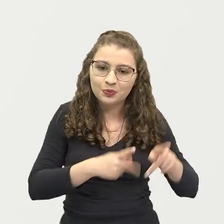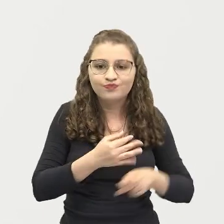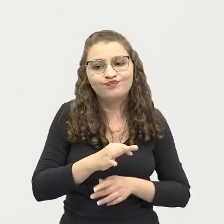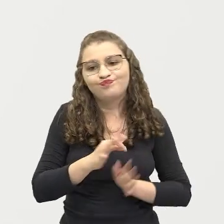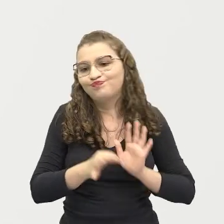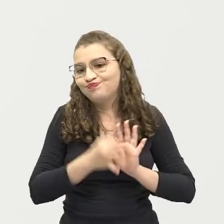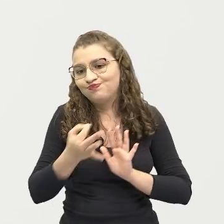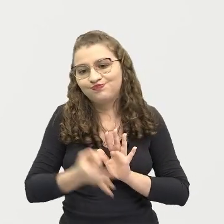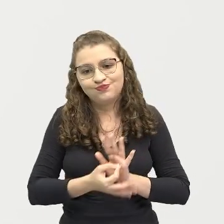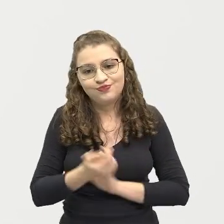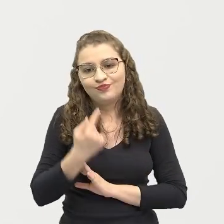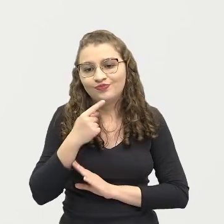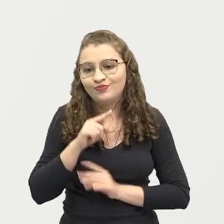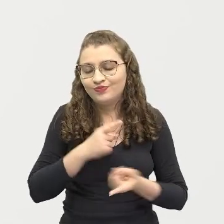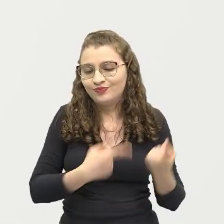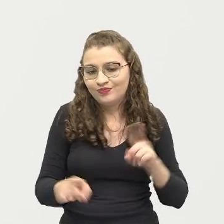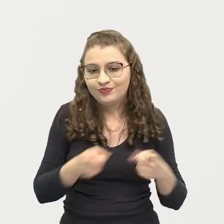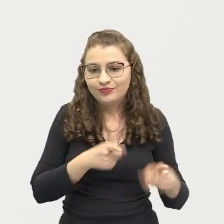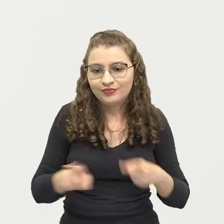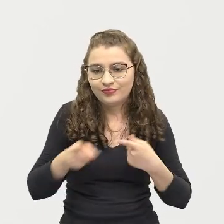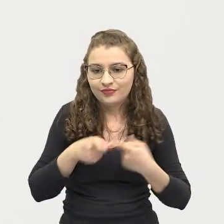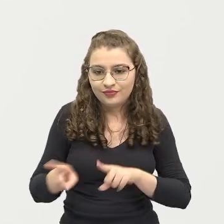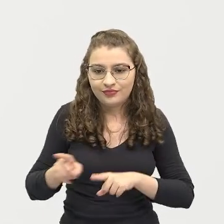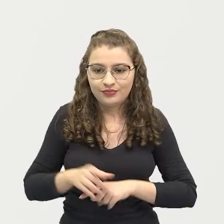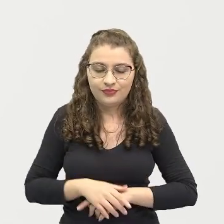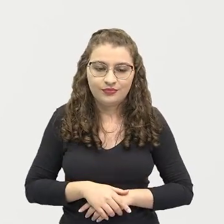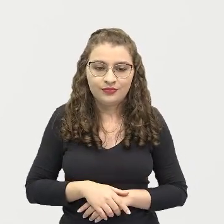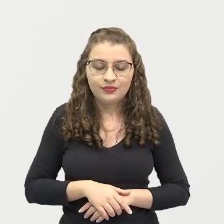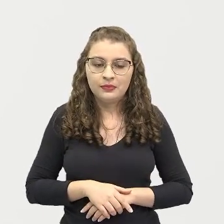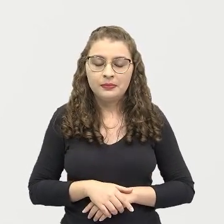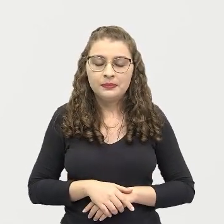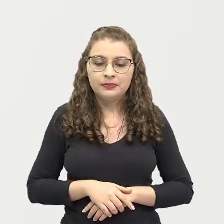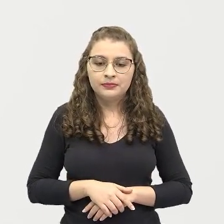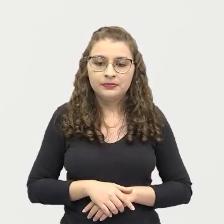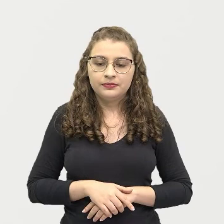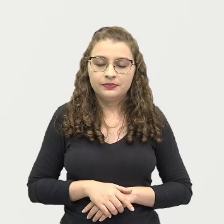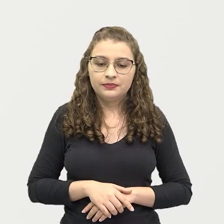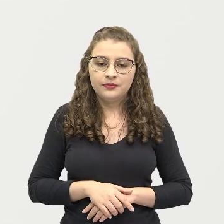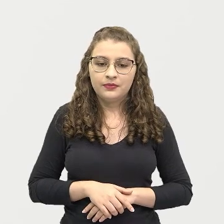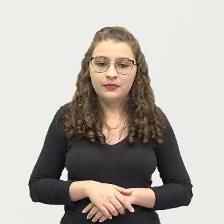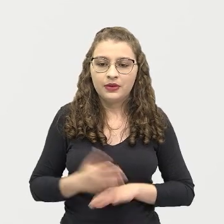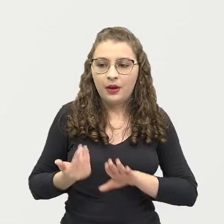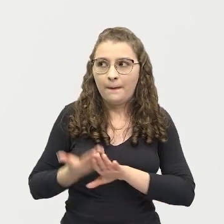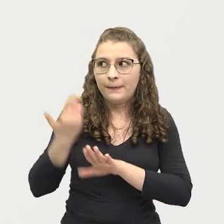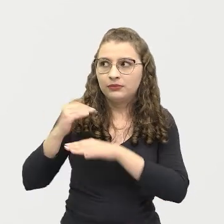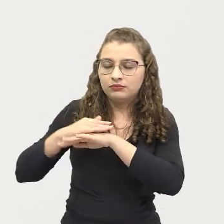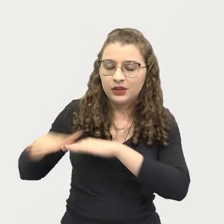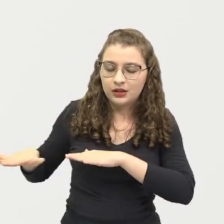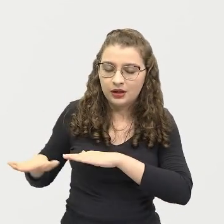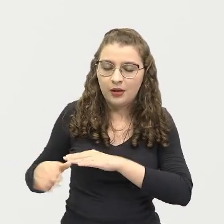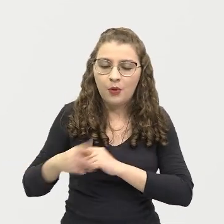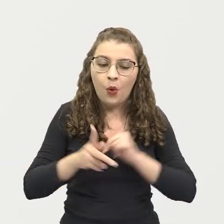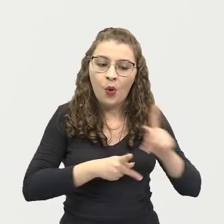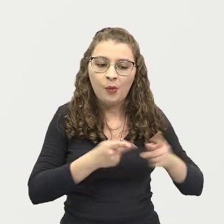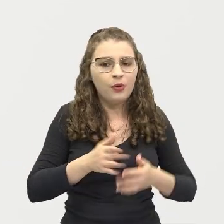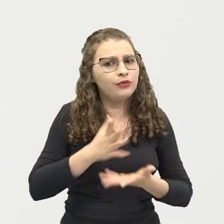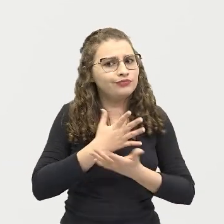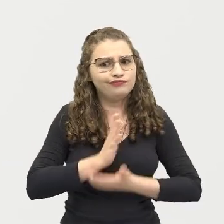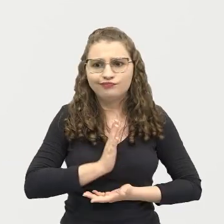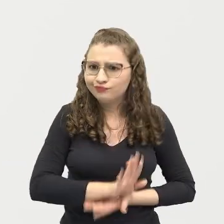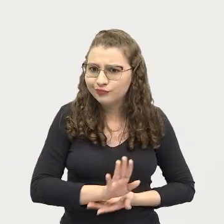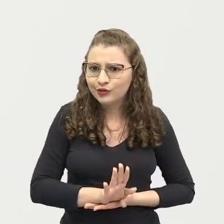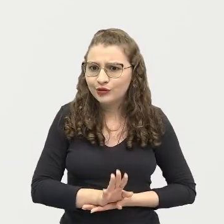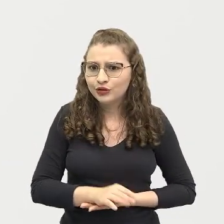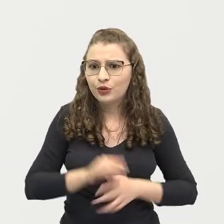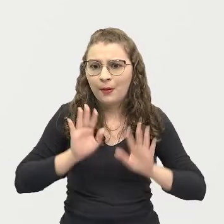público. Olha só, não contavam com o apoio do público, estava rompendo, né, com o passado. Então, realmente, o público custou